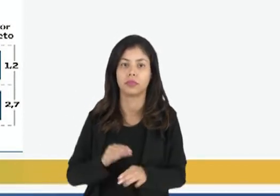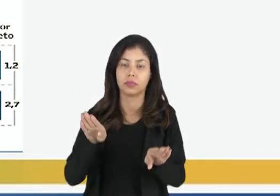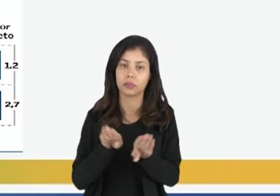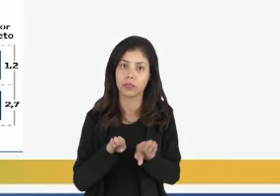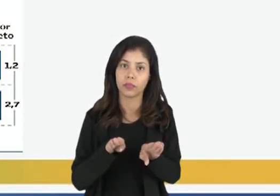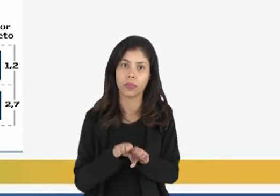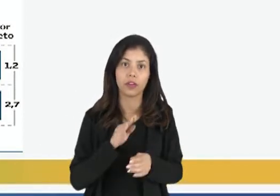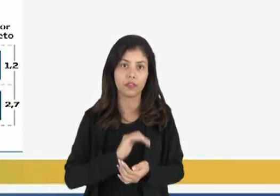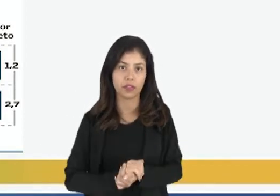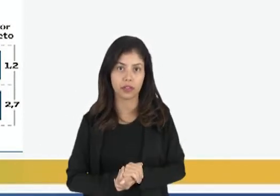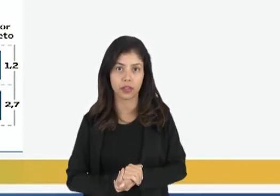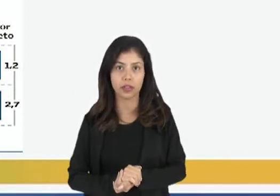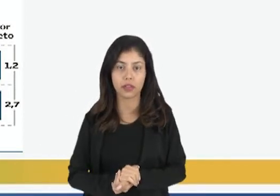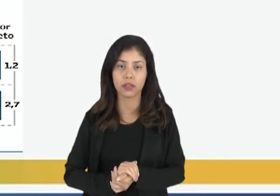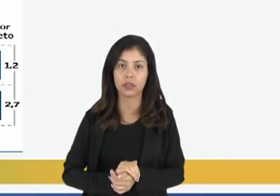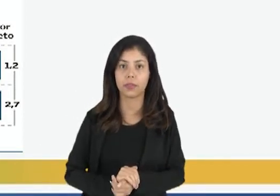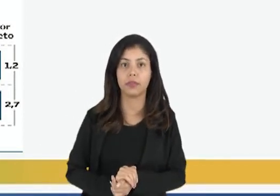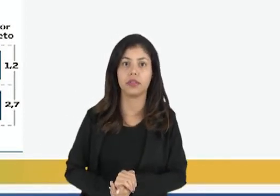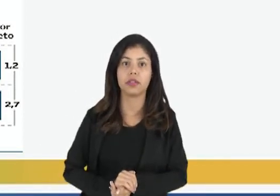para